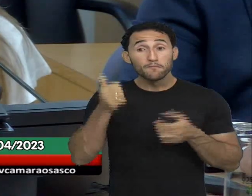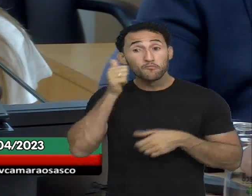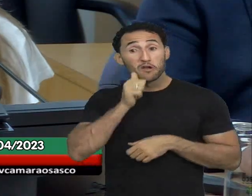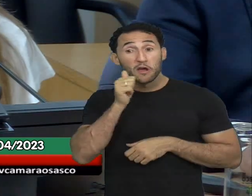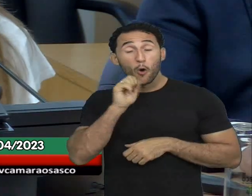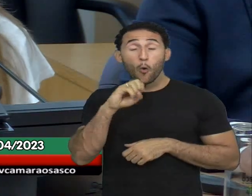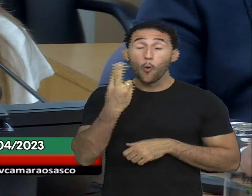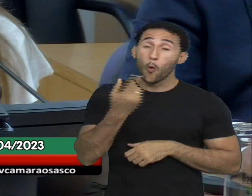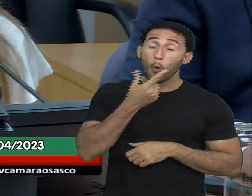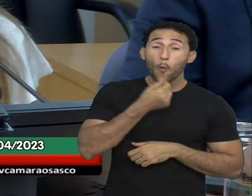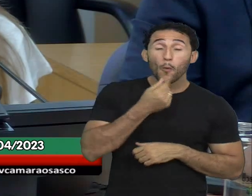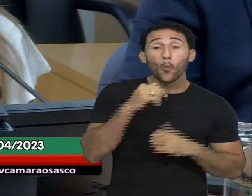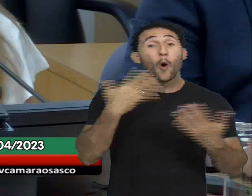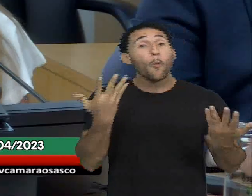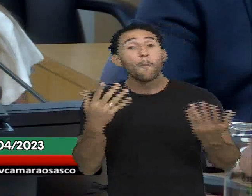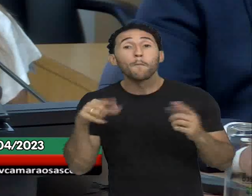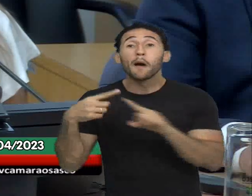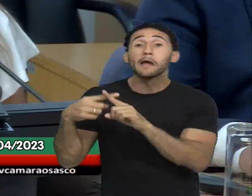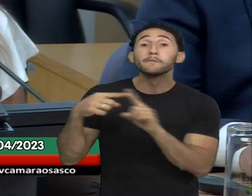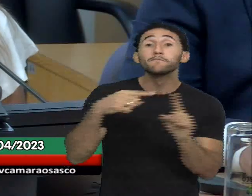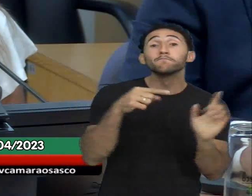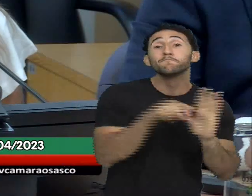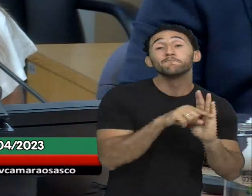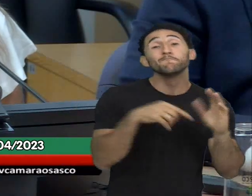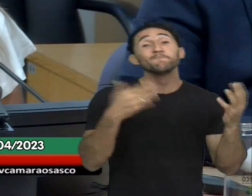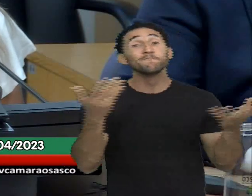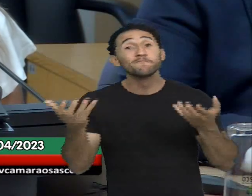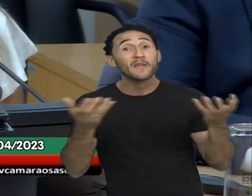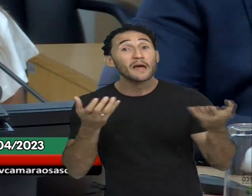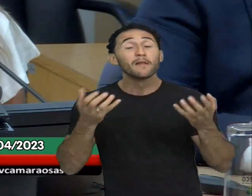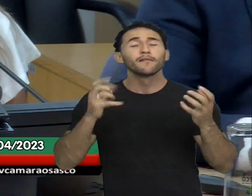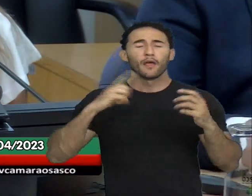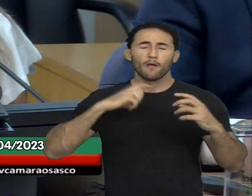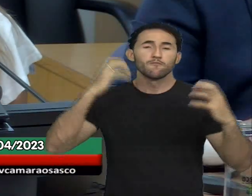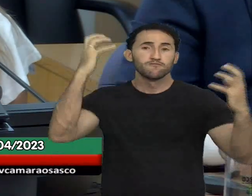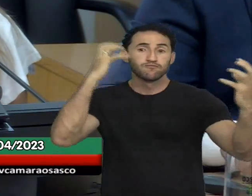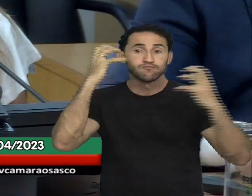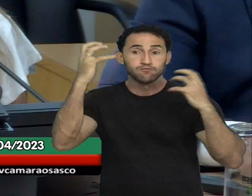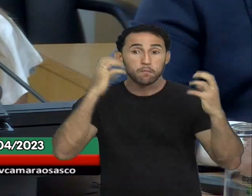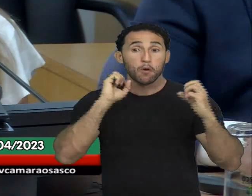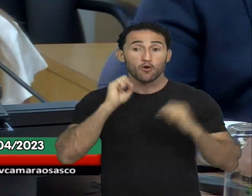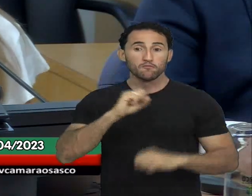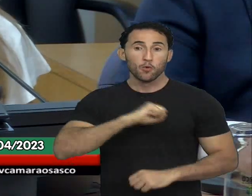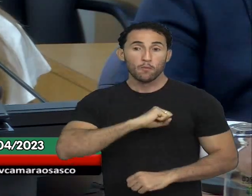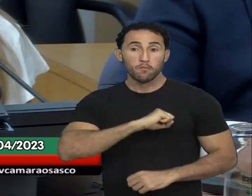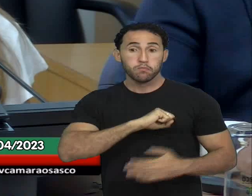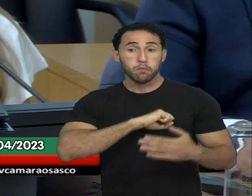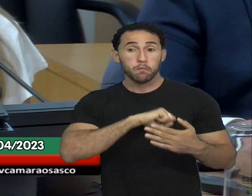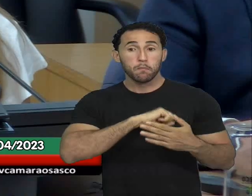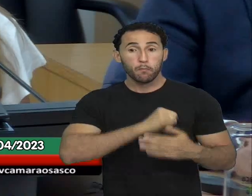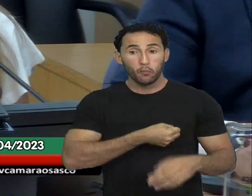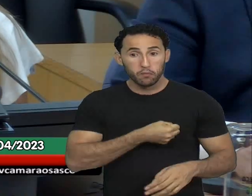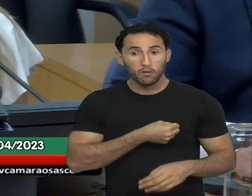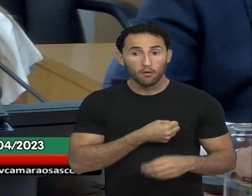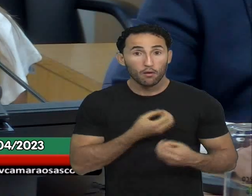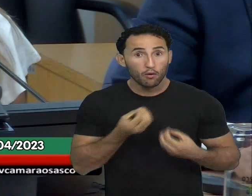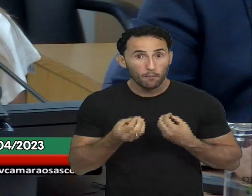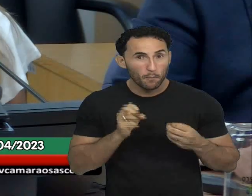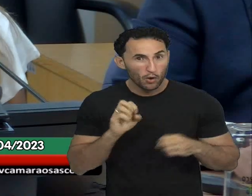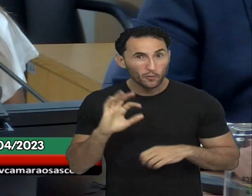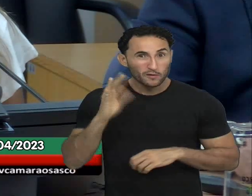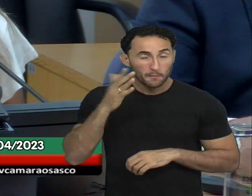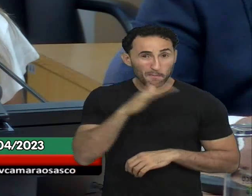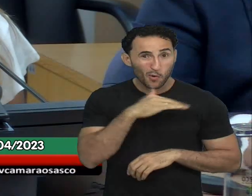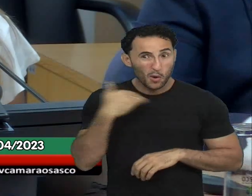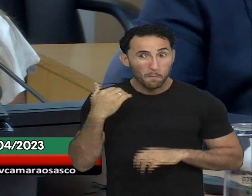esse infarto, que possa causar até, não sei se o infarto do miocárdio ele acaba matando.